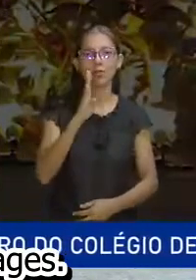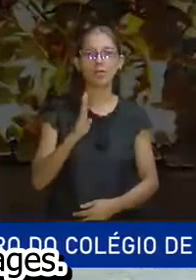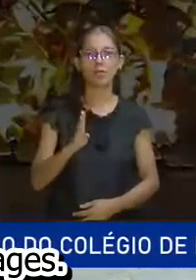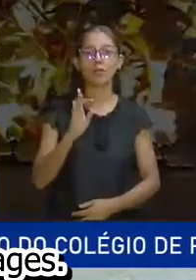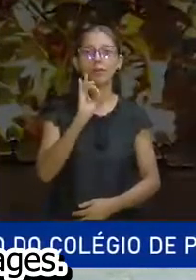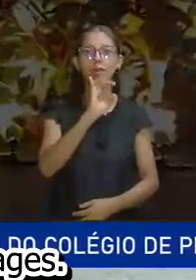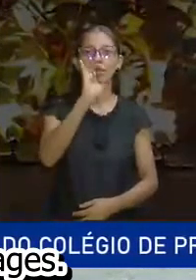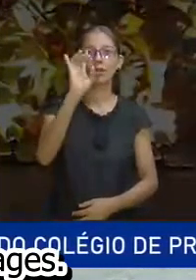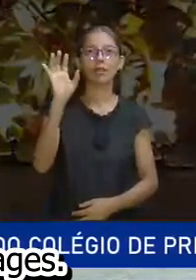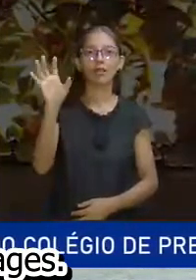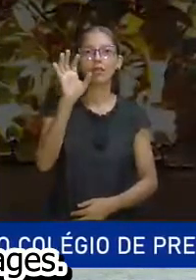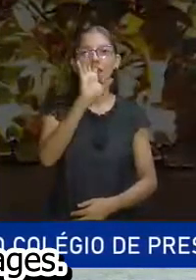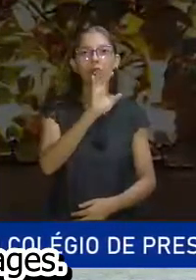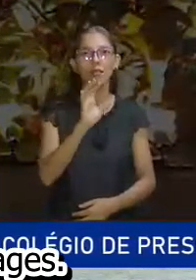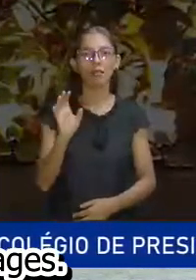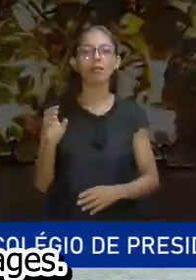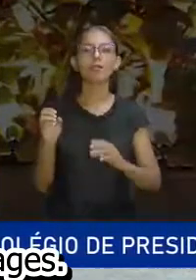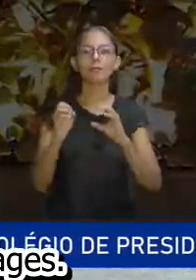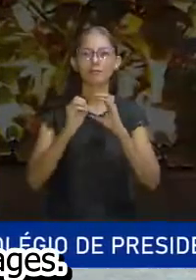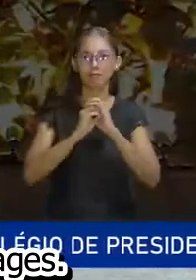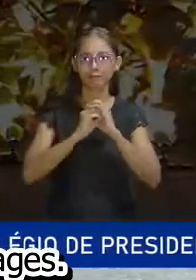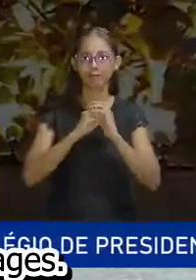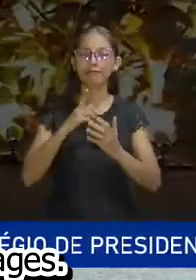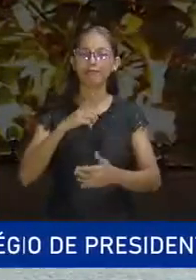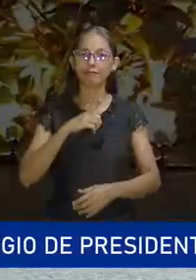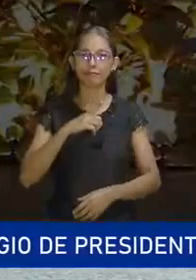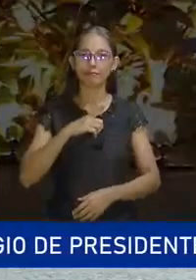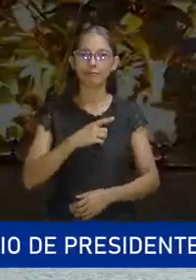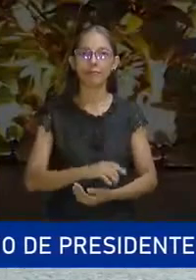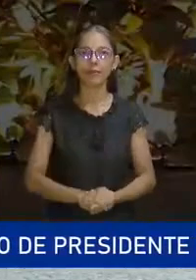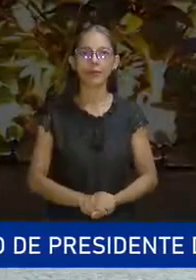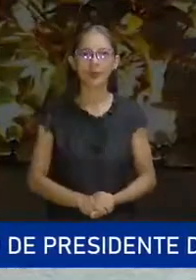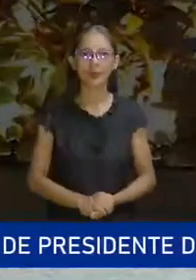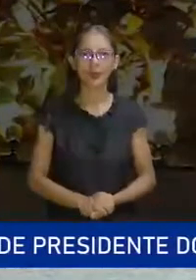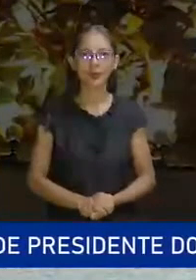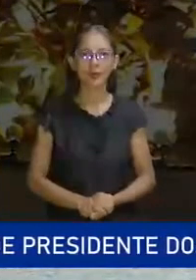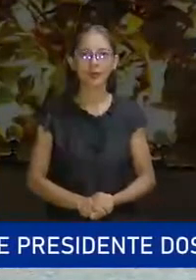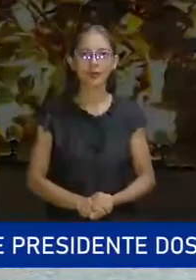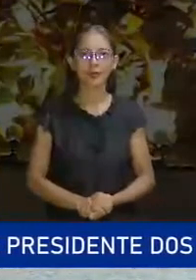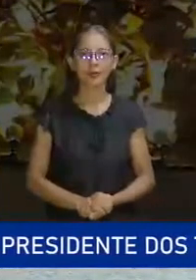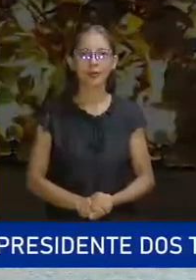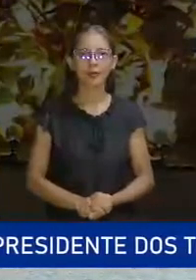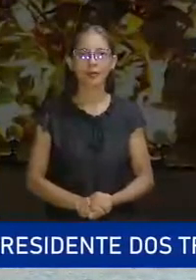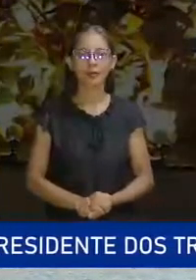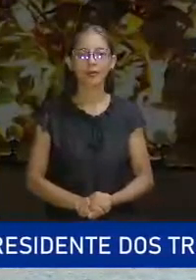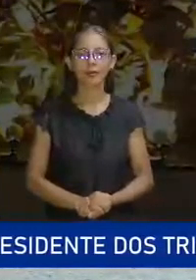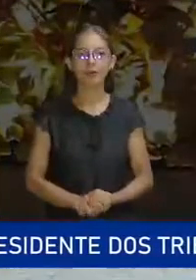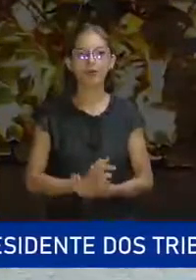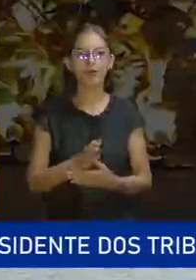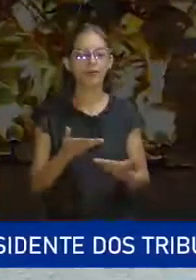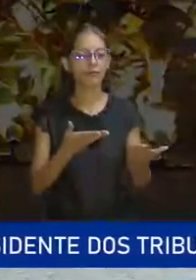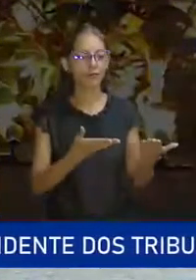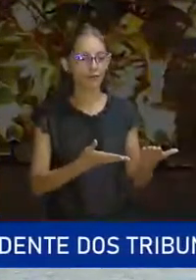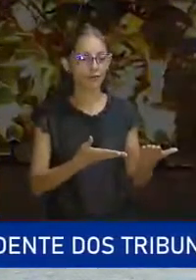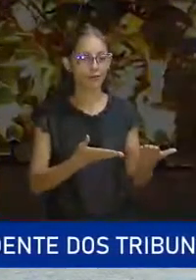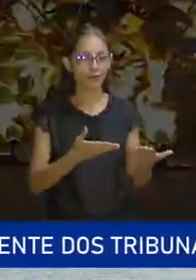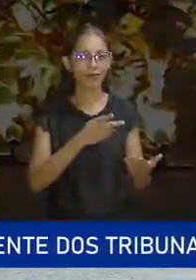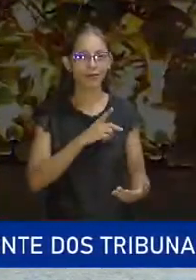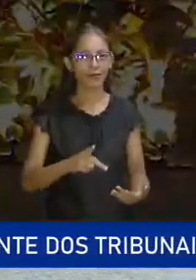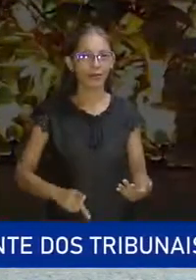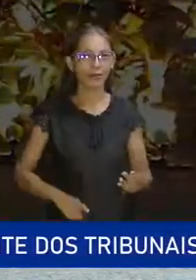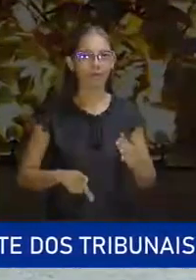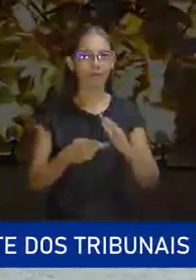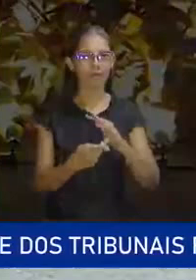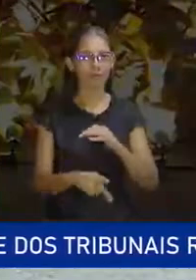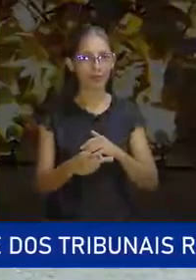a demonstrar o prestígio do nosso presidente João Lage. Declaro também aberto